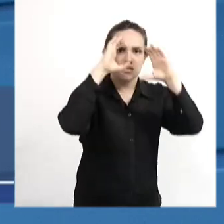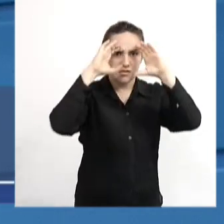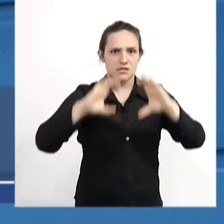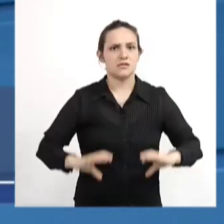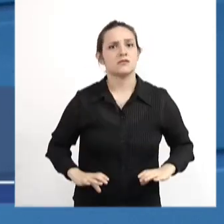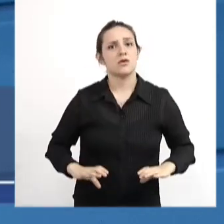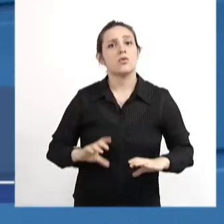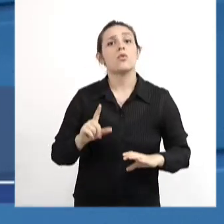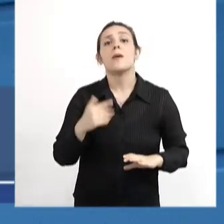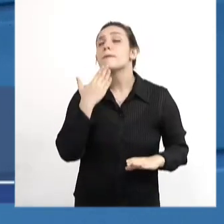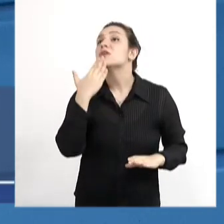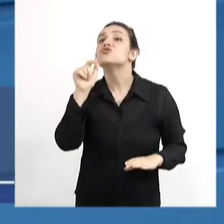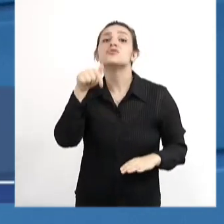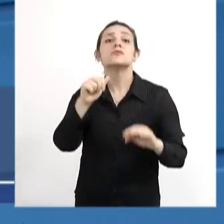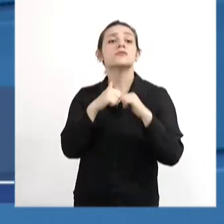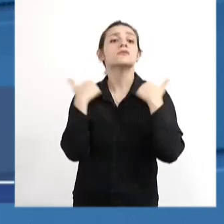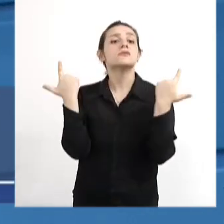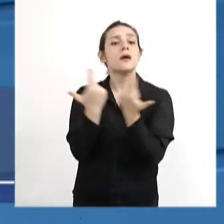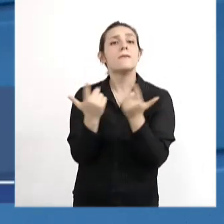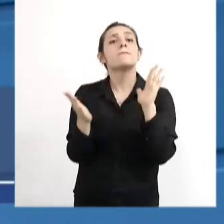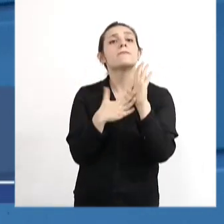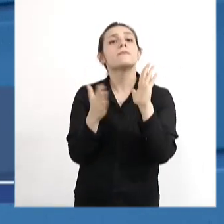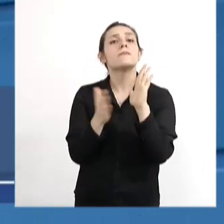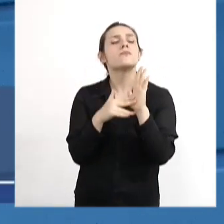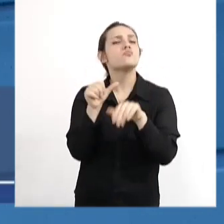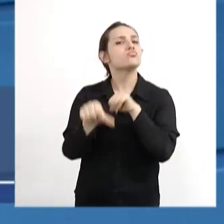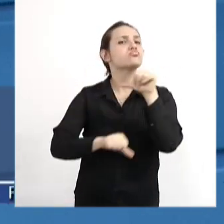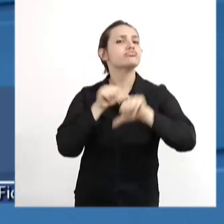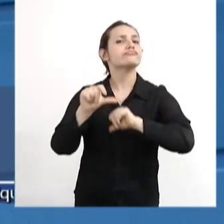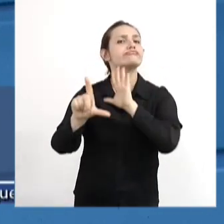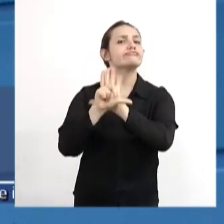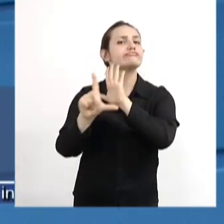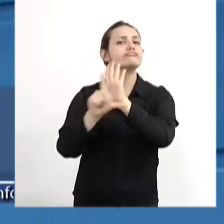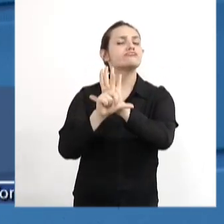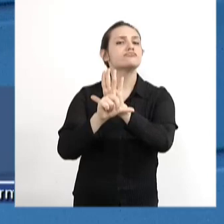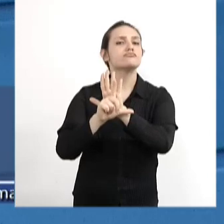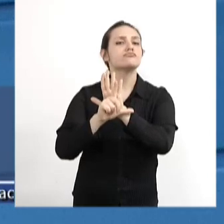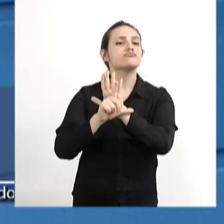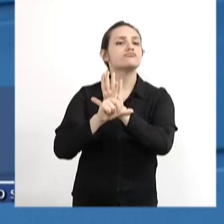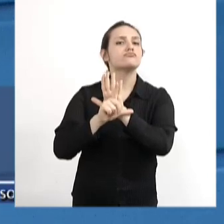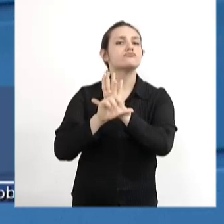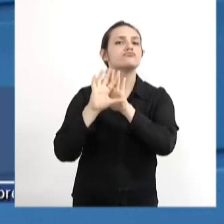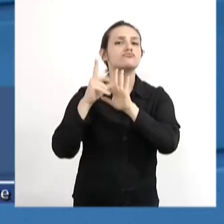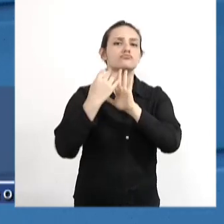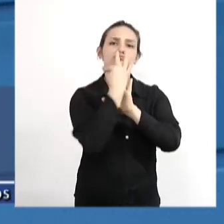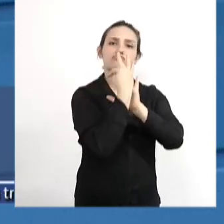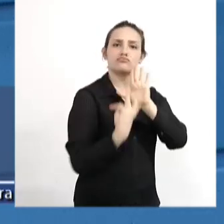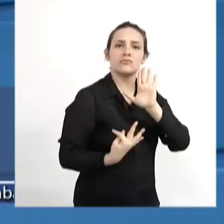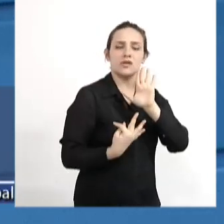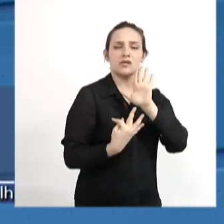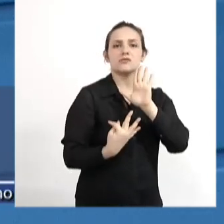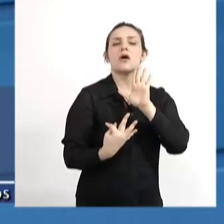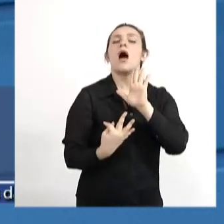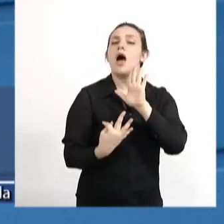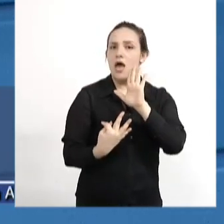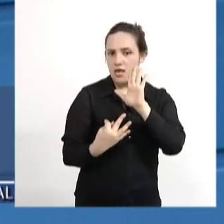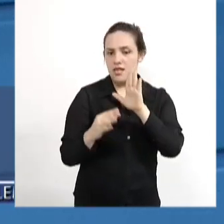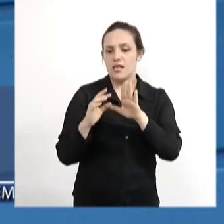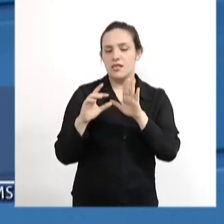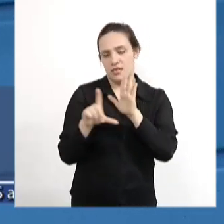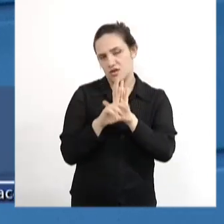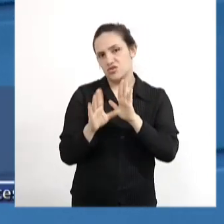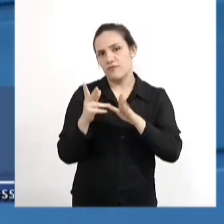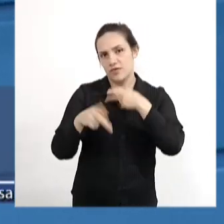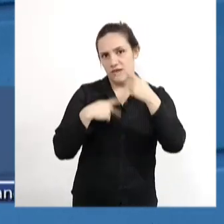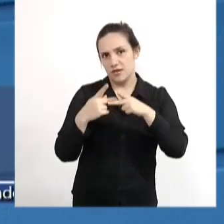para apresentar à Assembleia Legislativa a proposta de alteração imediata dos dispositivos da lei estadual que citamos